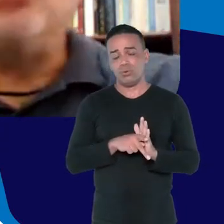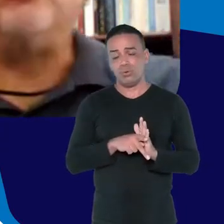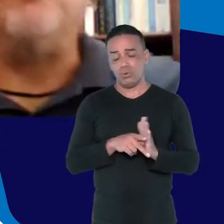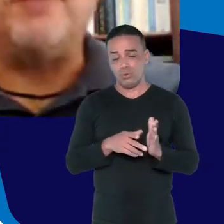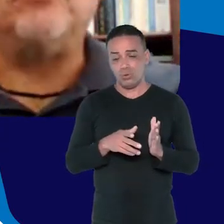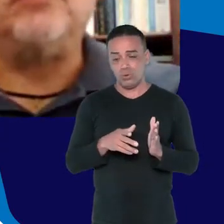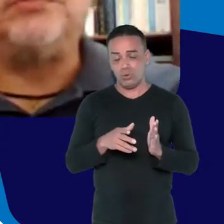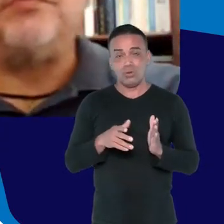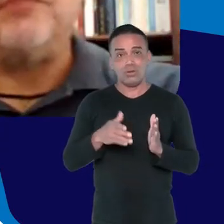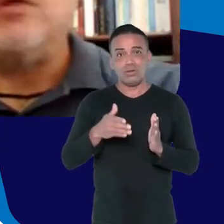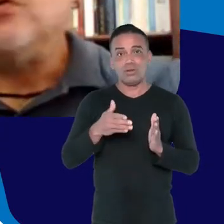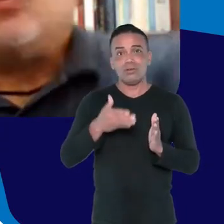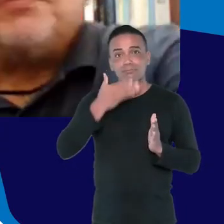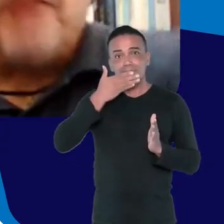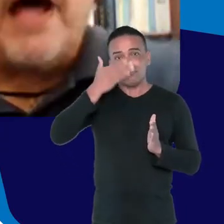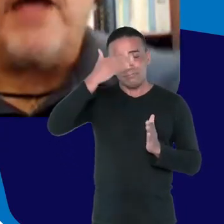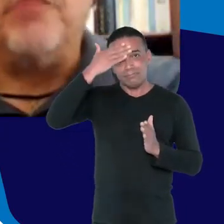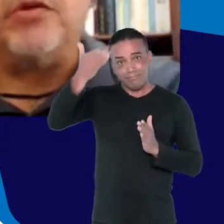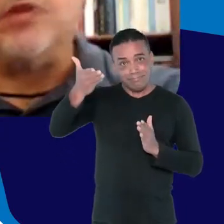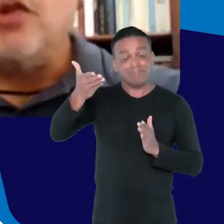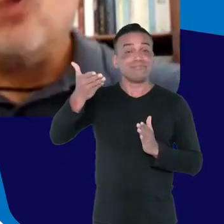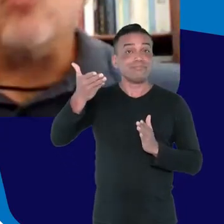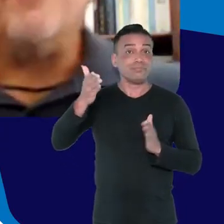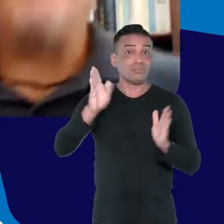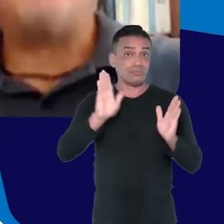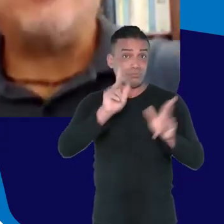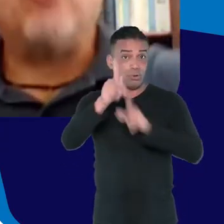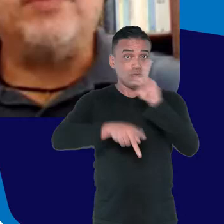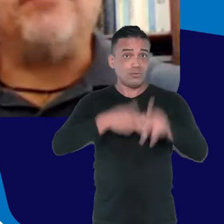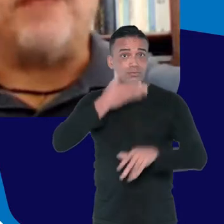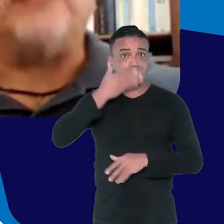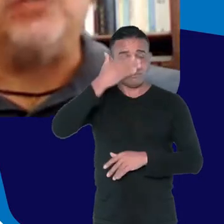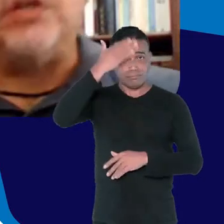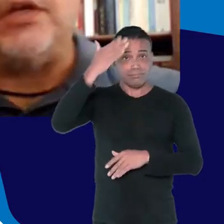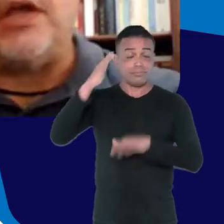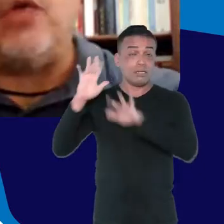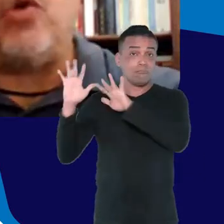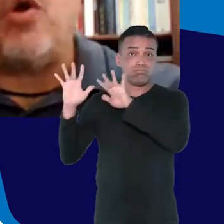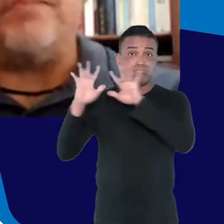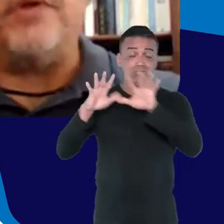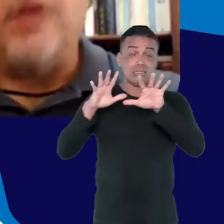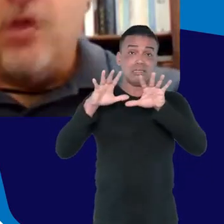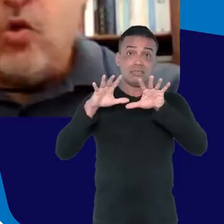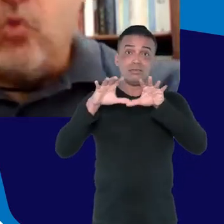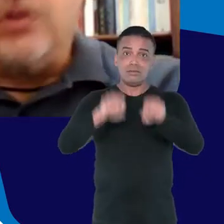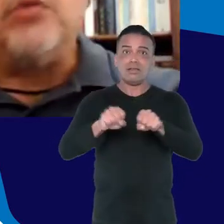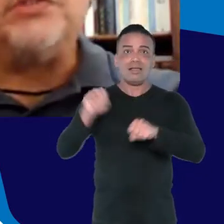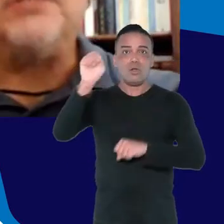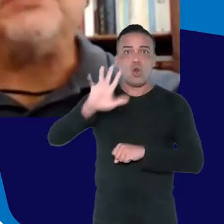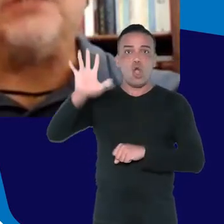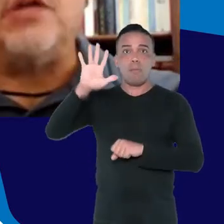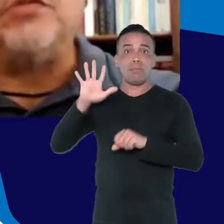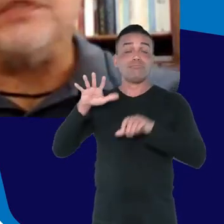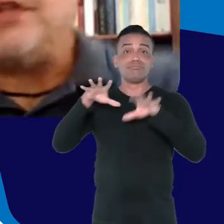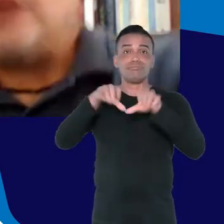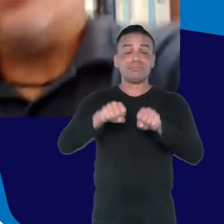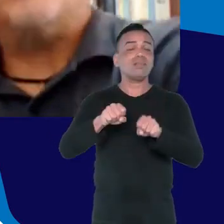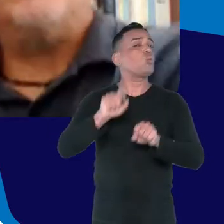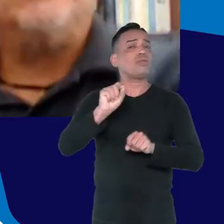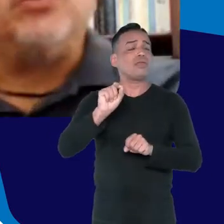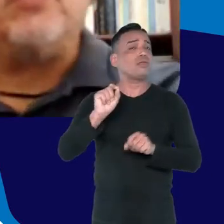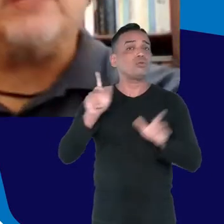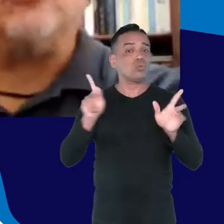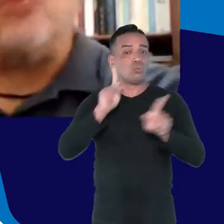os muçulmanos, os bárbaros, começaram a invadir a Europa, o que os cristãos fizeram? O